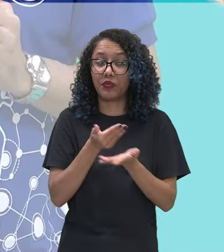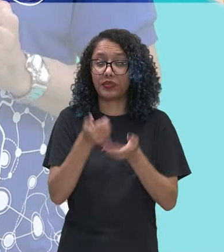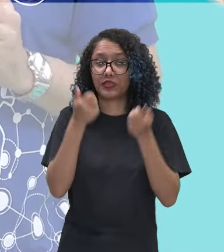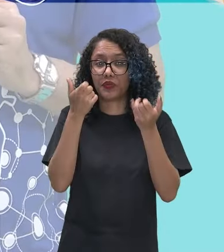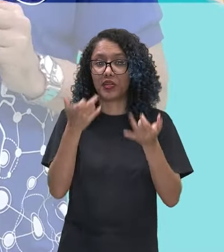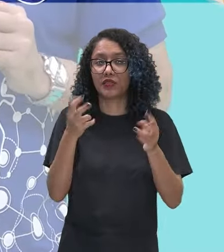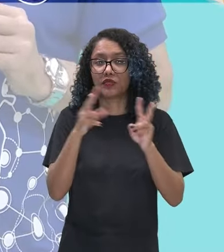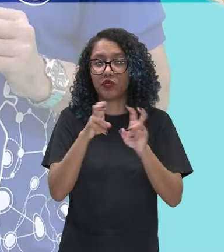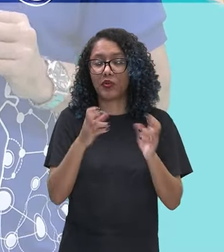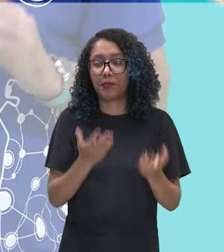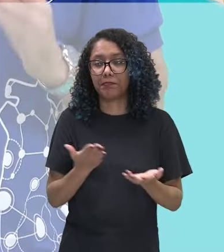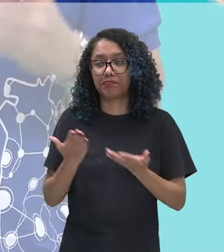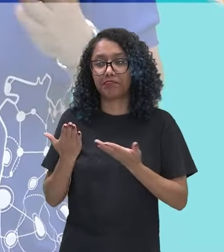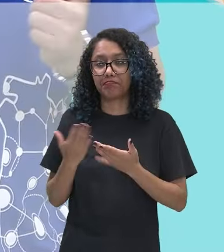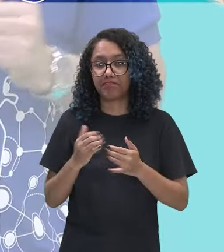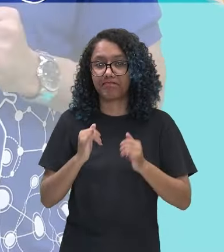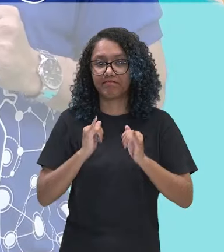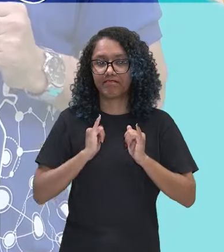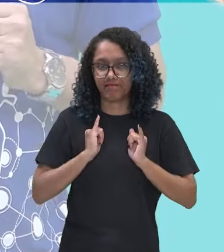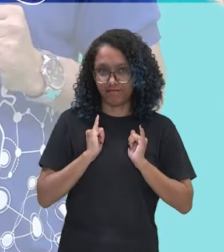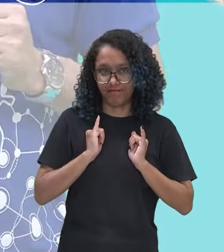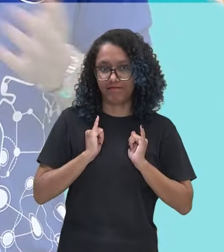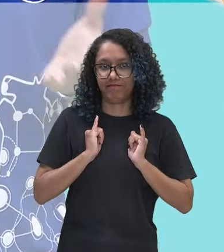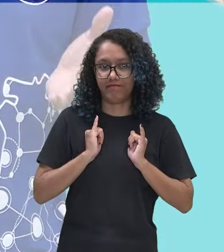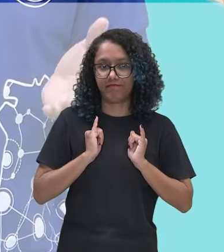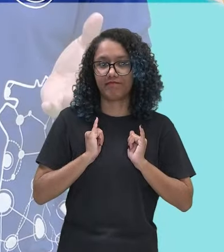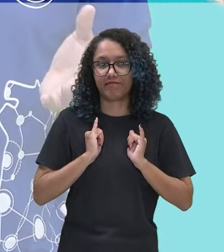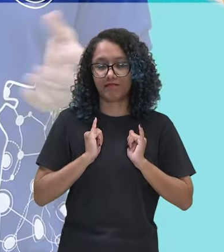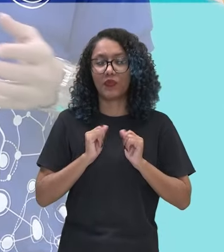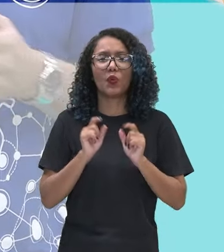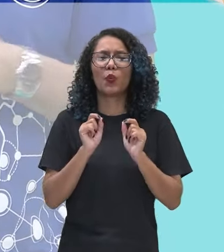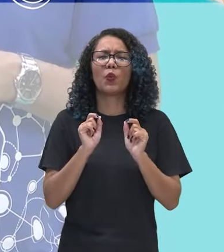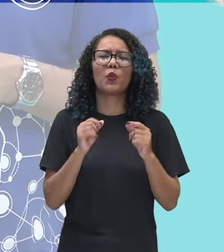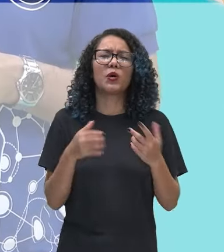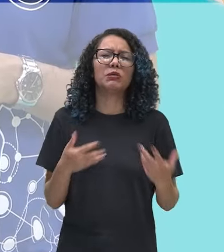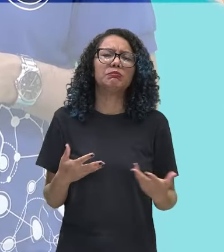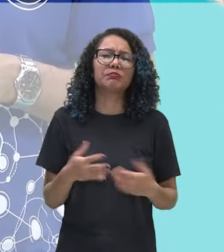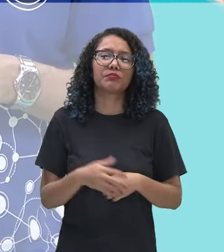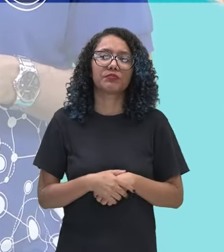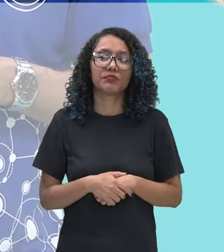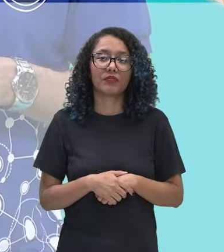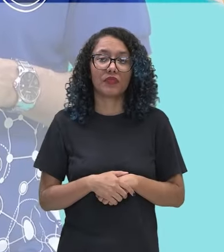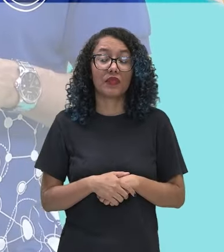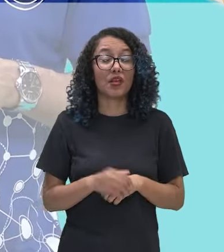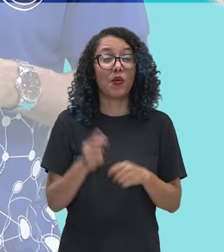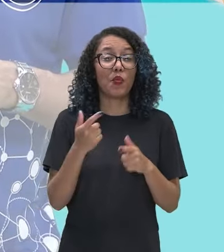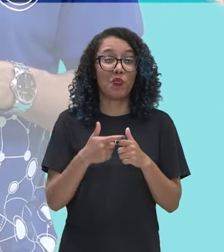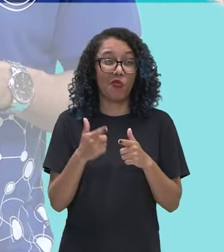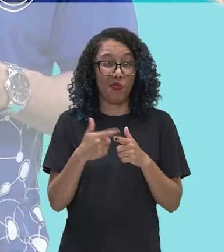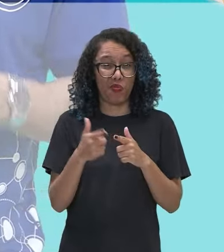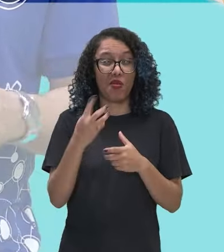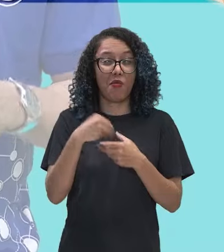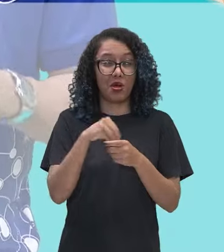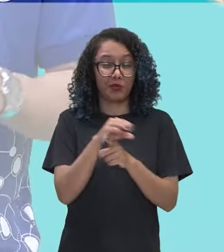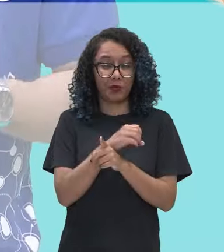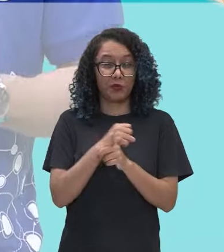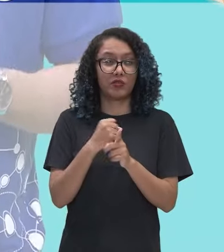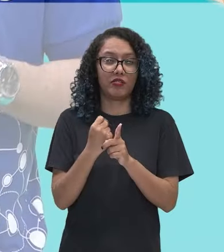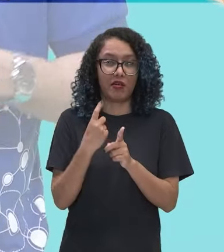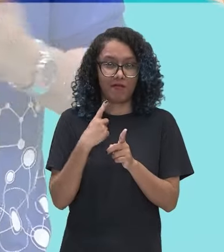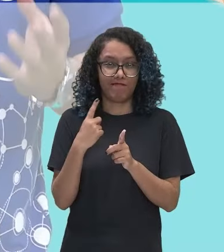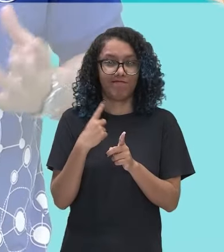sedentarismo. Sedentarism, que trata, né, de um problema, né, que nós temos na nossa sociedade e que